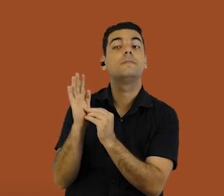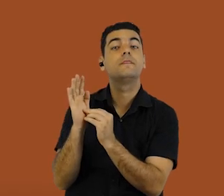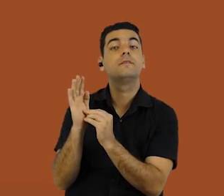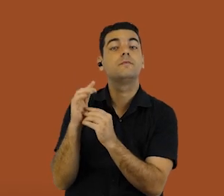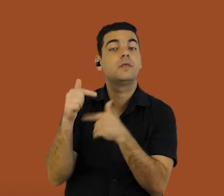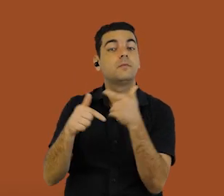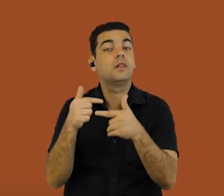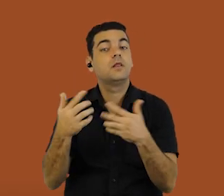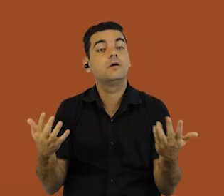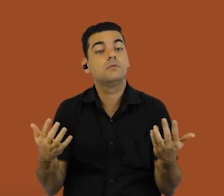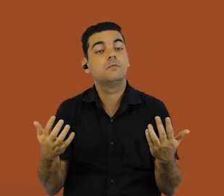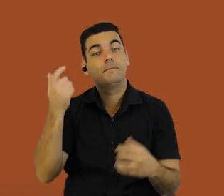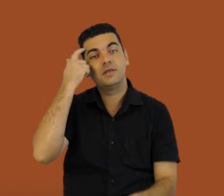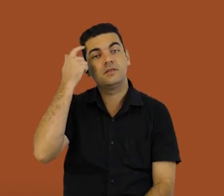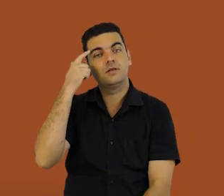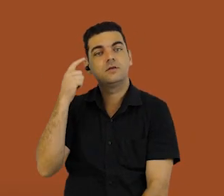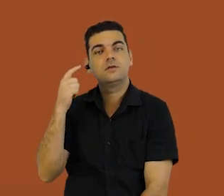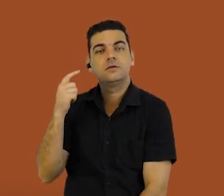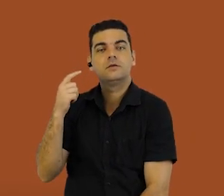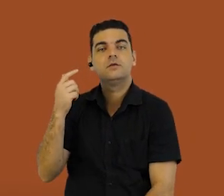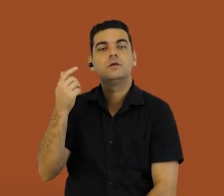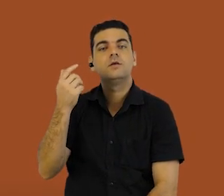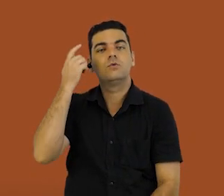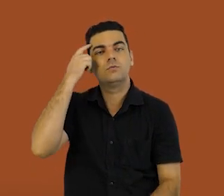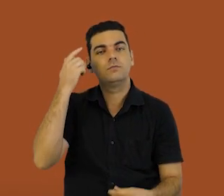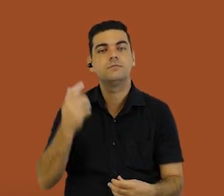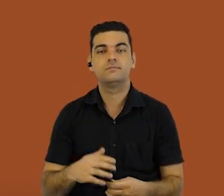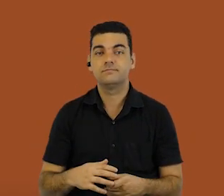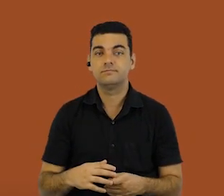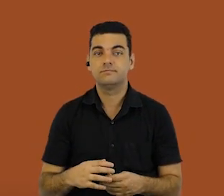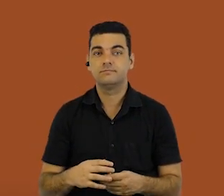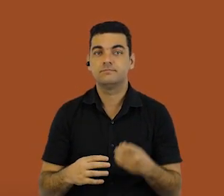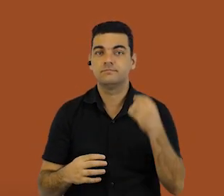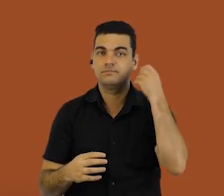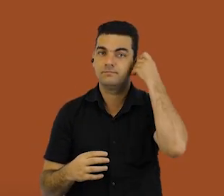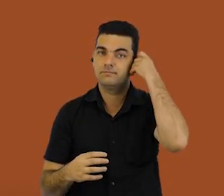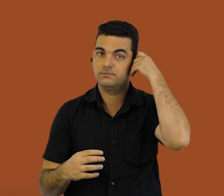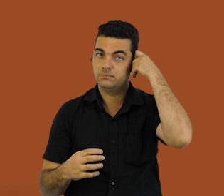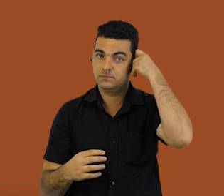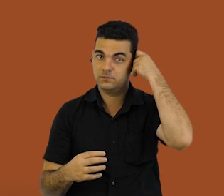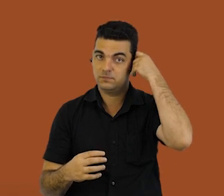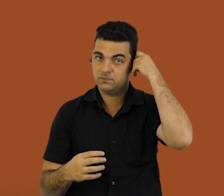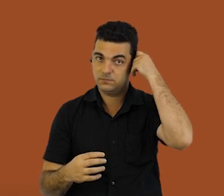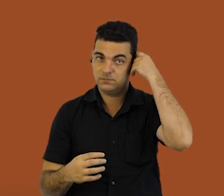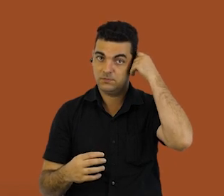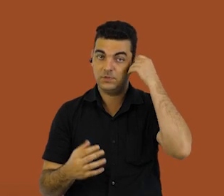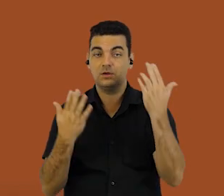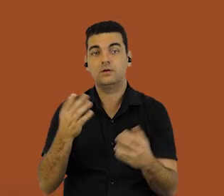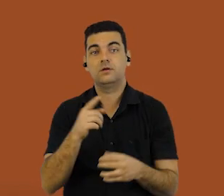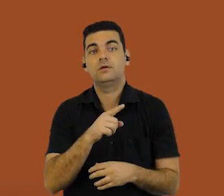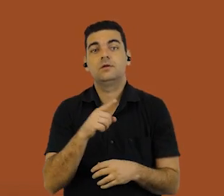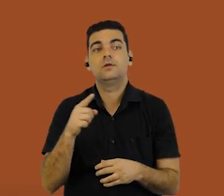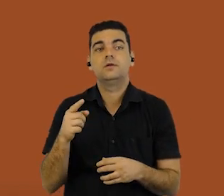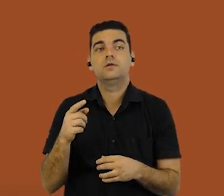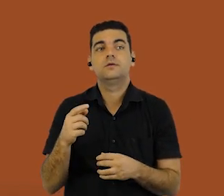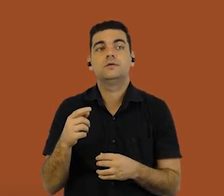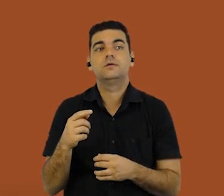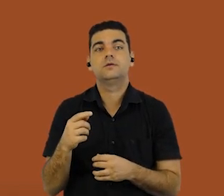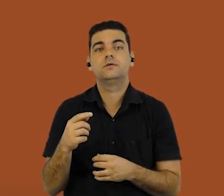a aprender de que você foi educado para ser racista. E aí, quando isso